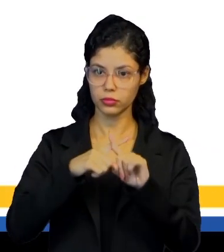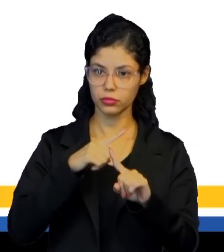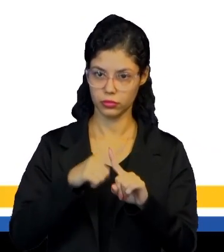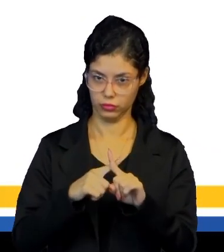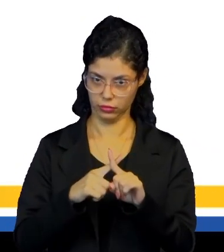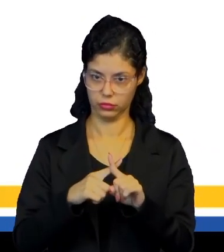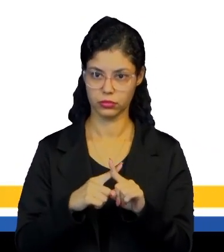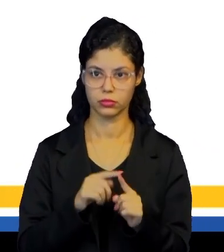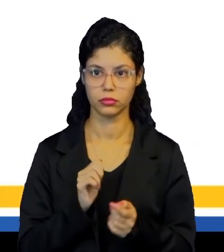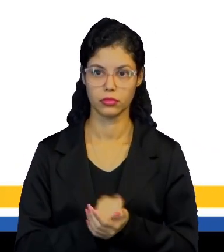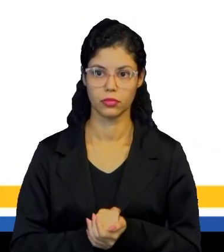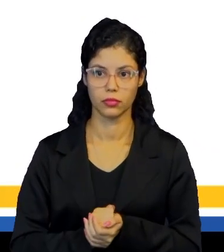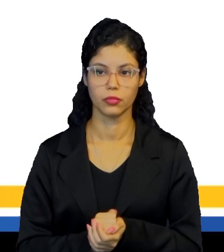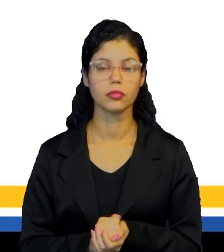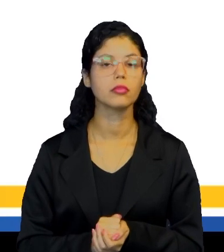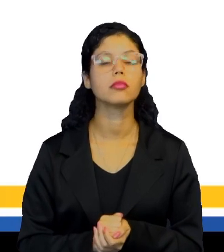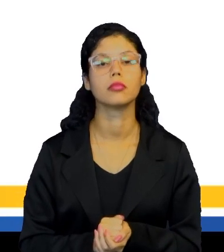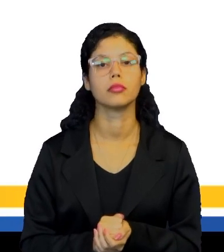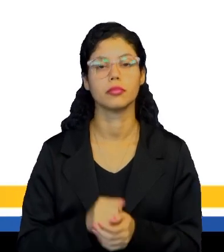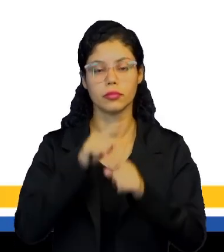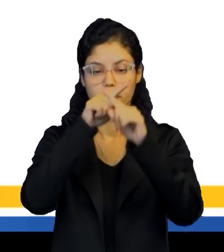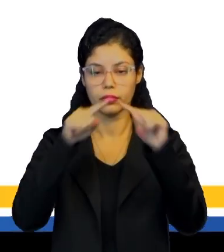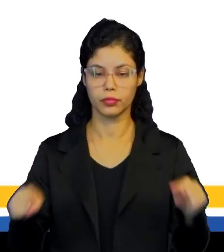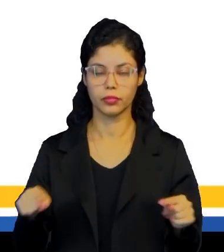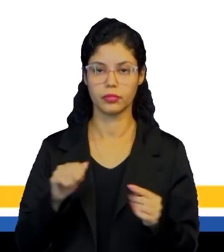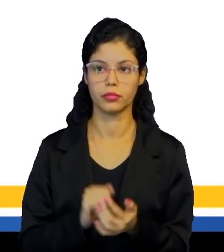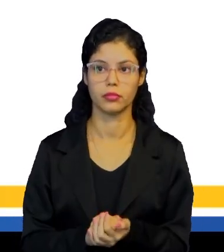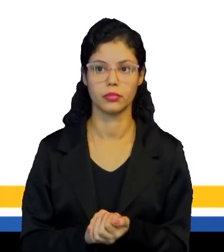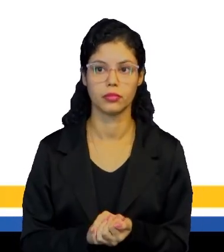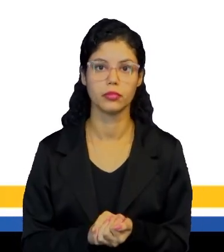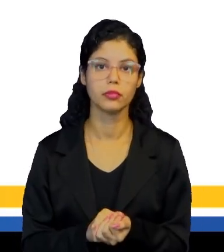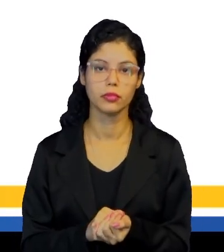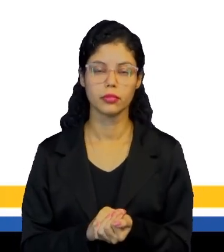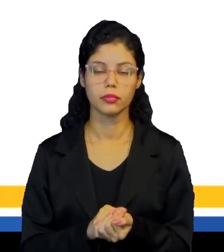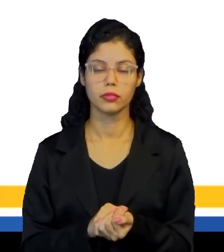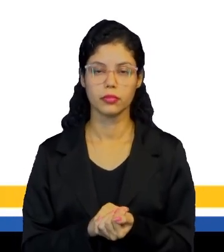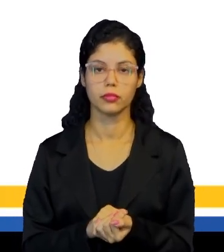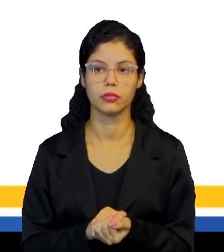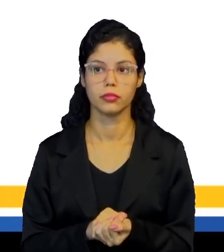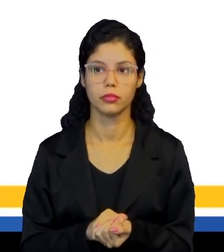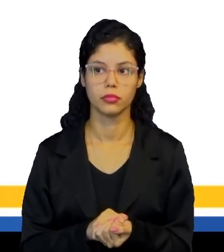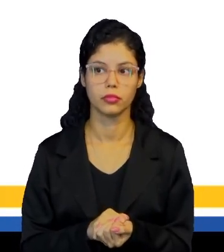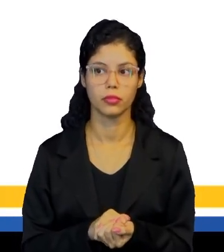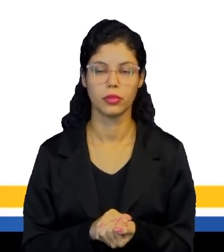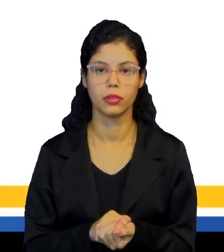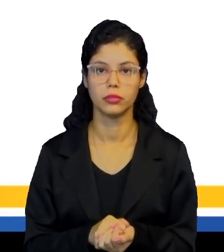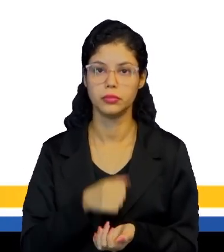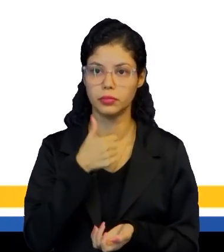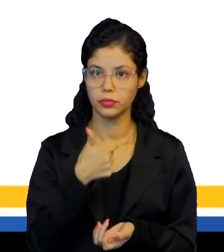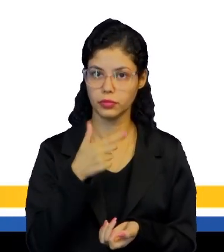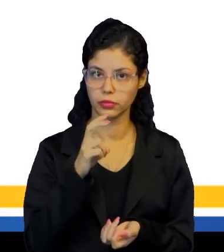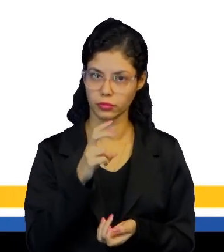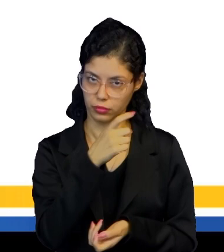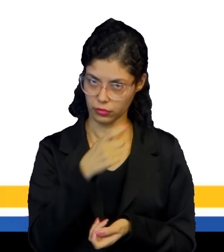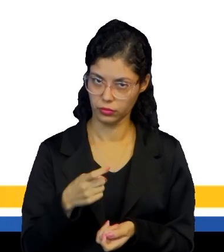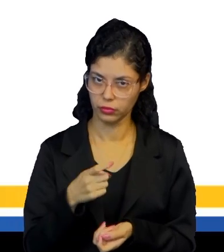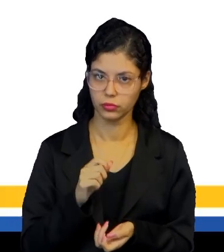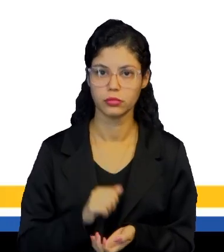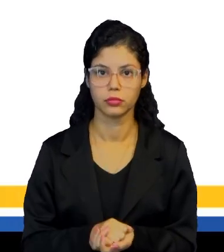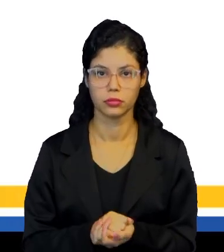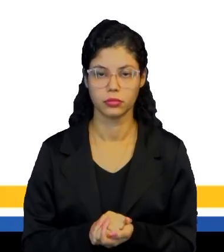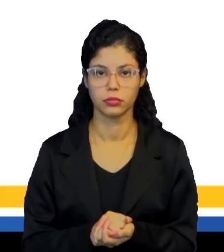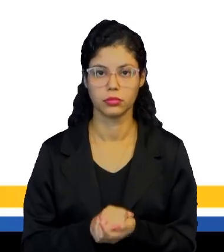multiplicando lá o extremo pelo meio vai ficar o 25